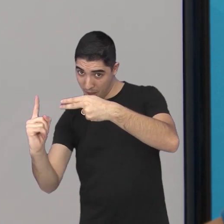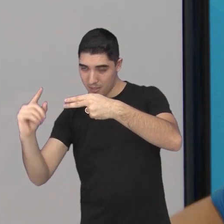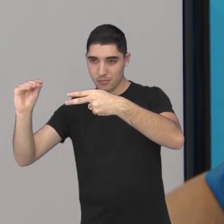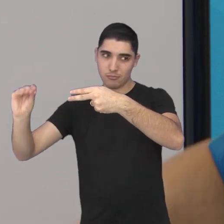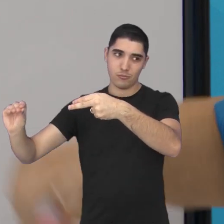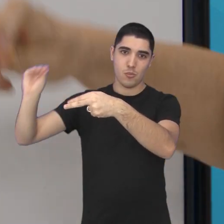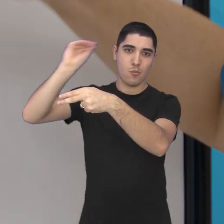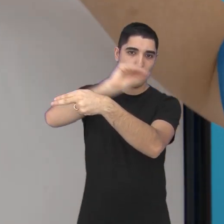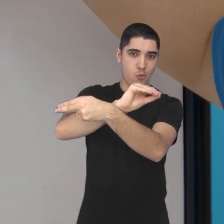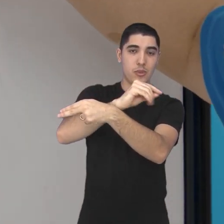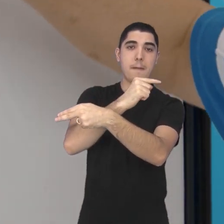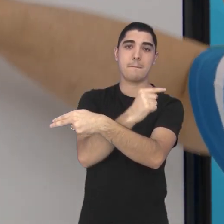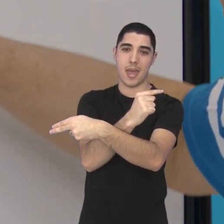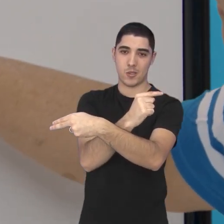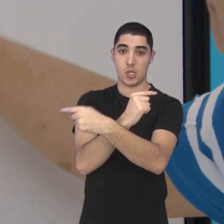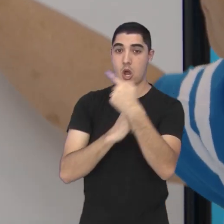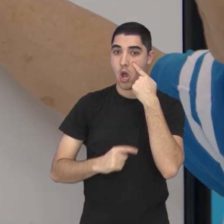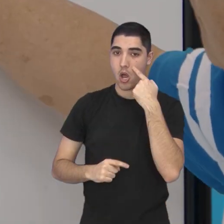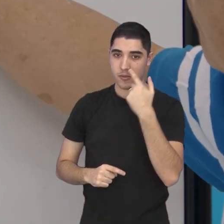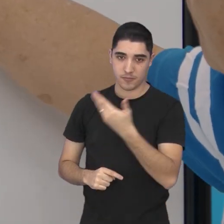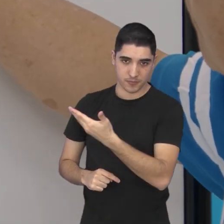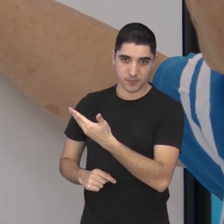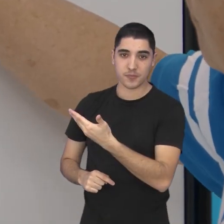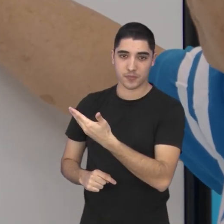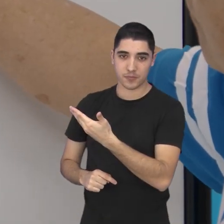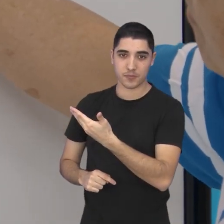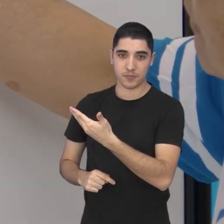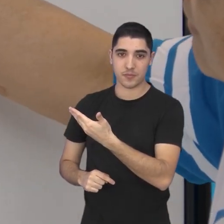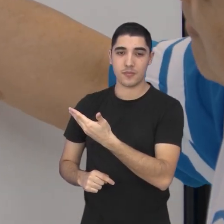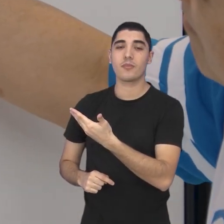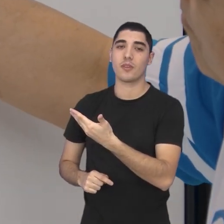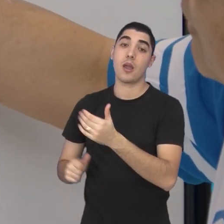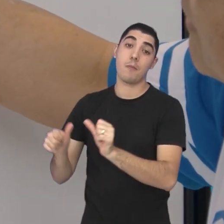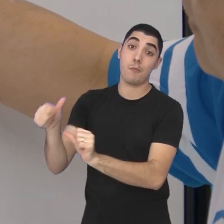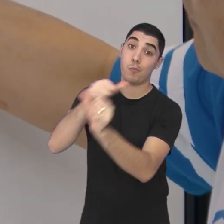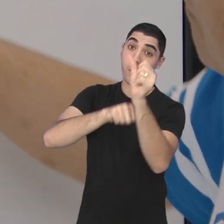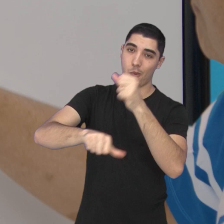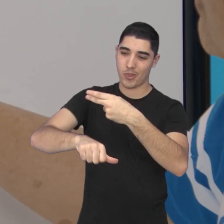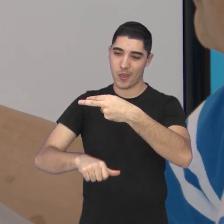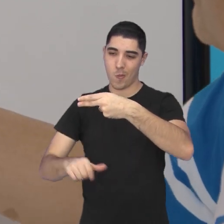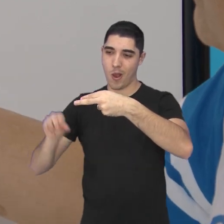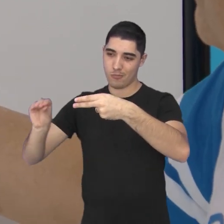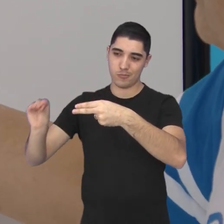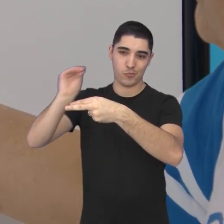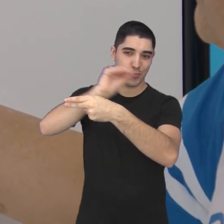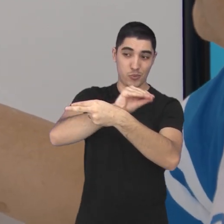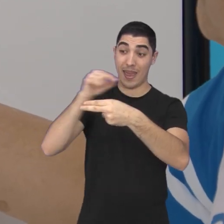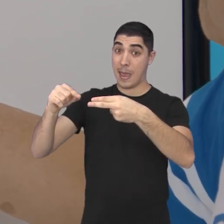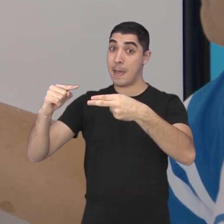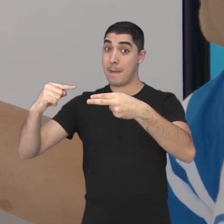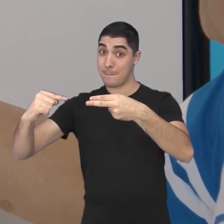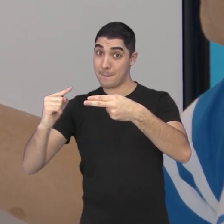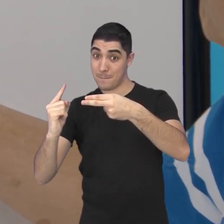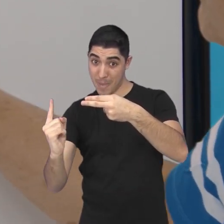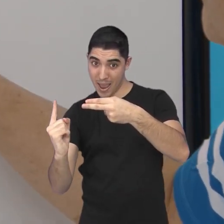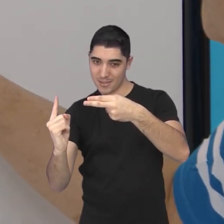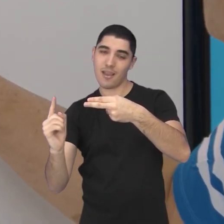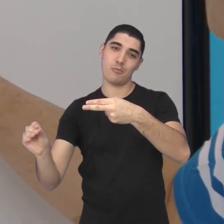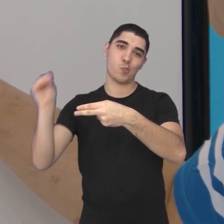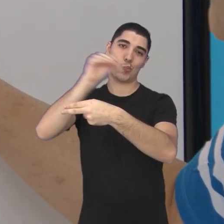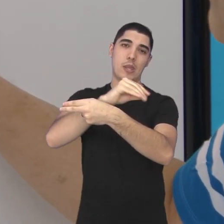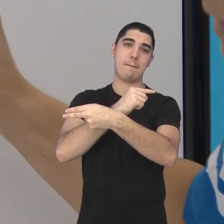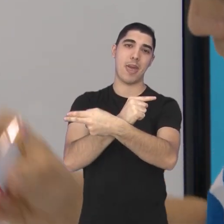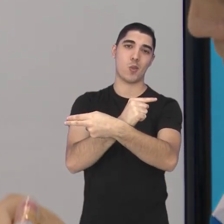Né? Esse 3x aqui vai passar para esse lado da igualdade e esse 8 aqui ó, vai